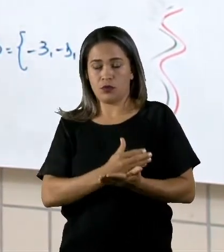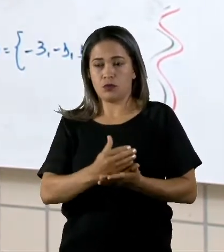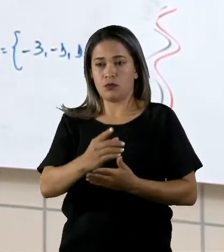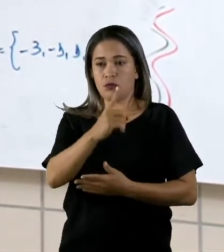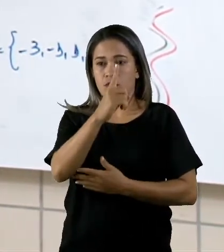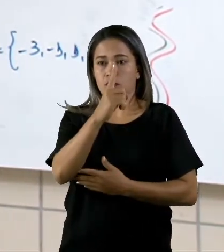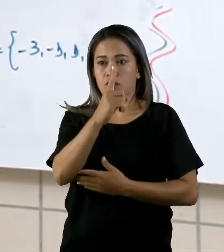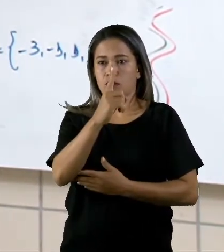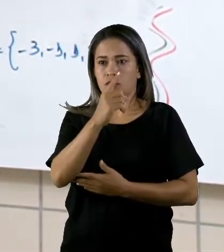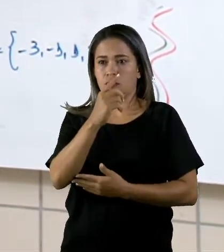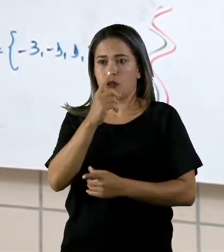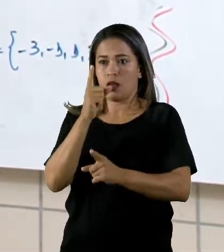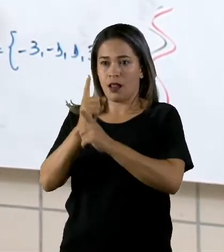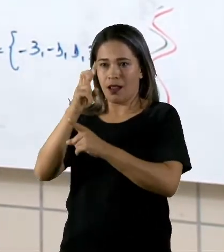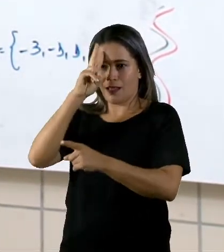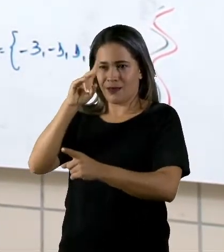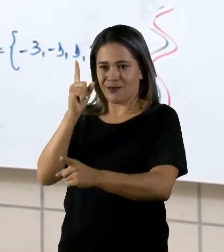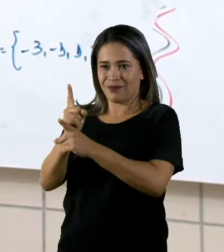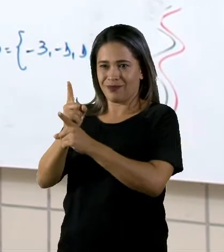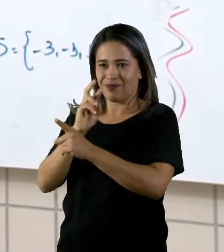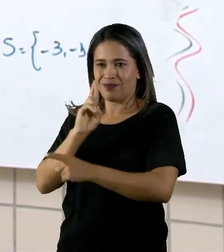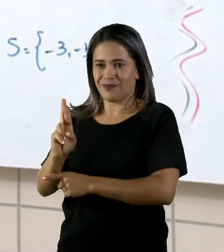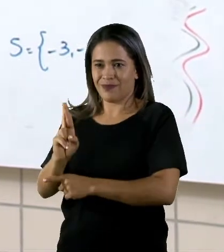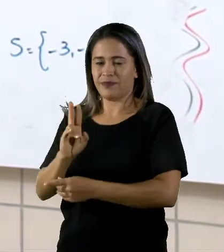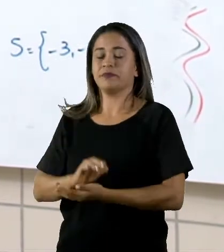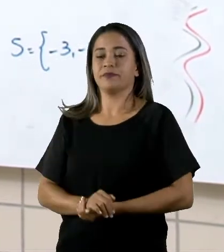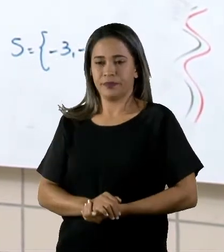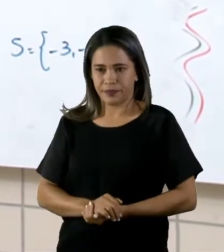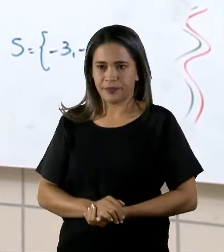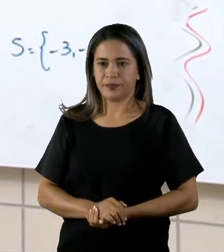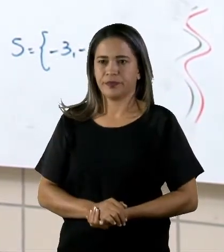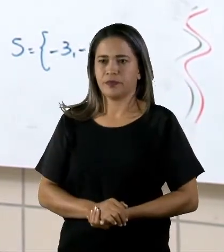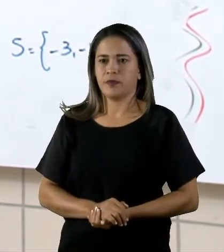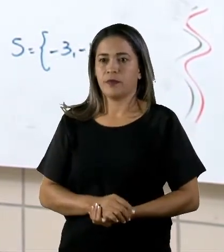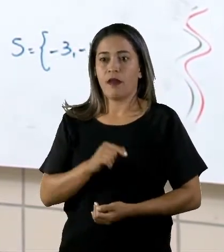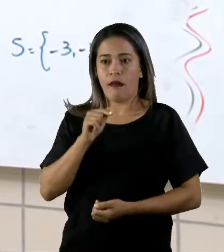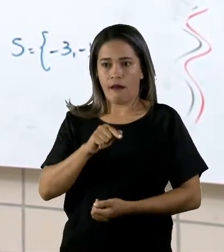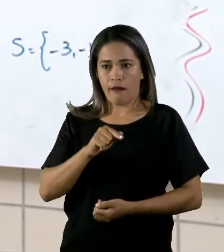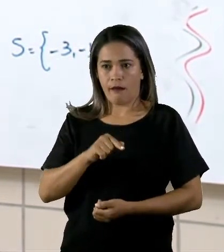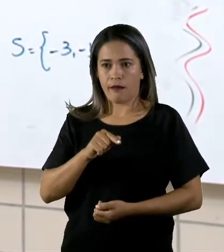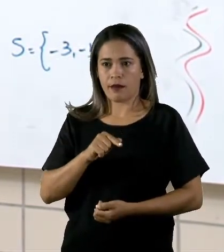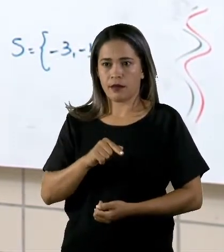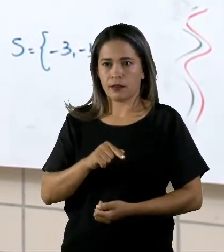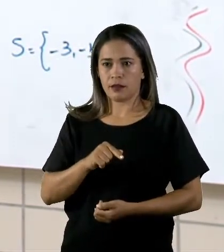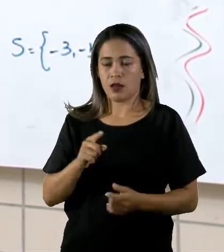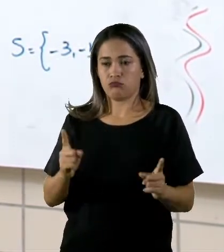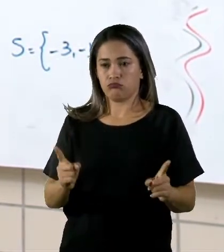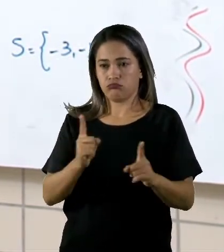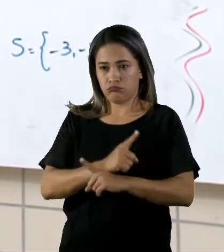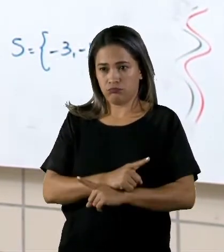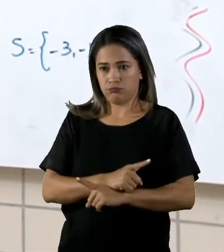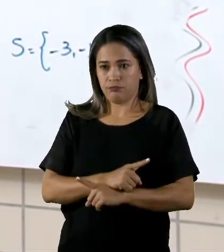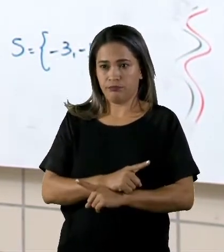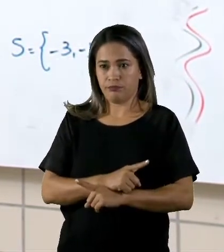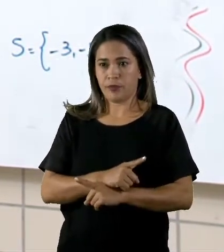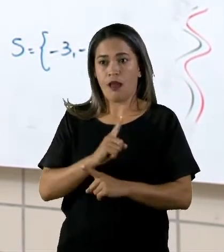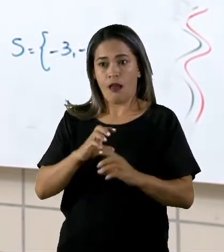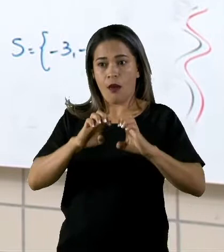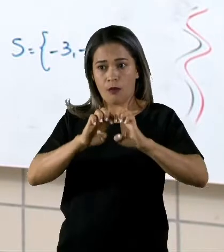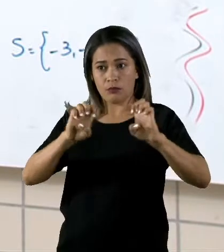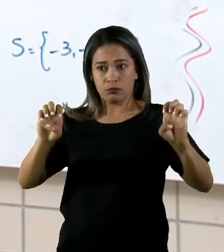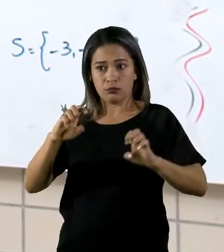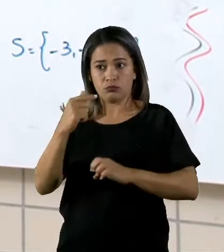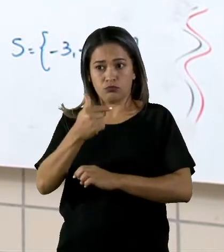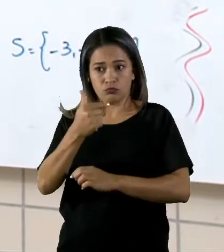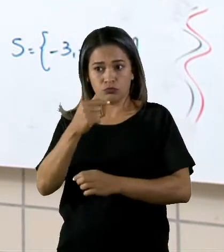primeira resposta que eu encontrei, tudo bem? Bom, aqui eu vou aplicar a operação inversa. É uma equação de segundo grau.